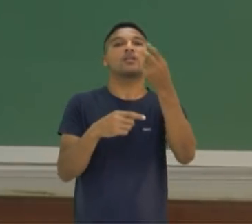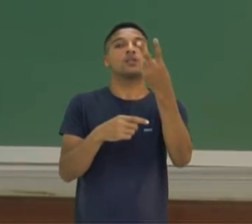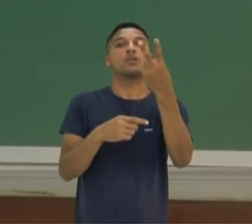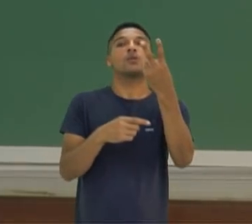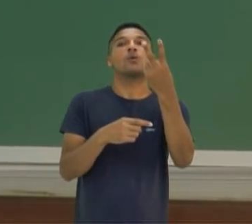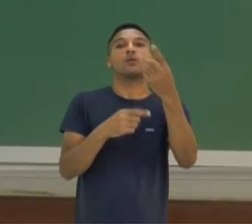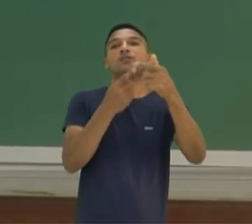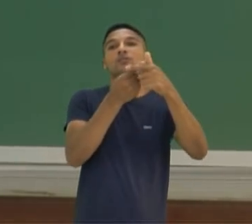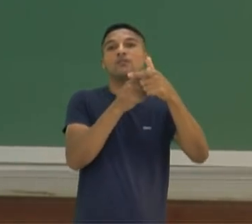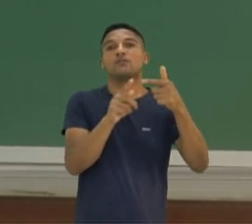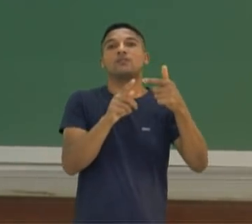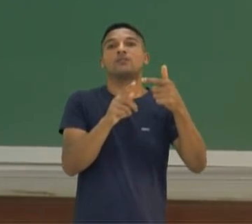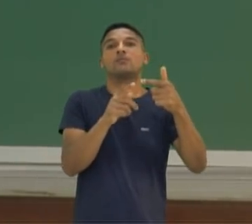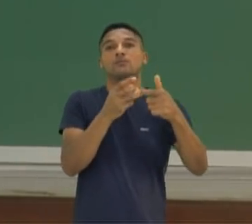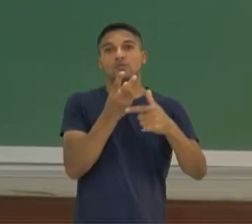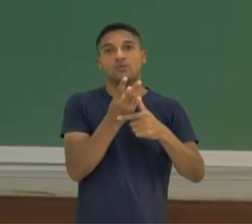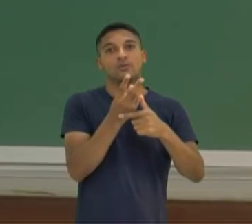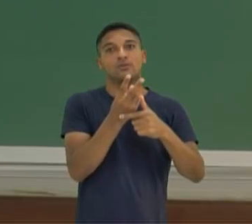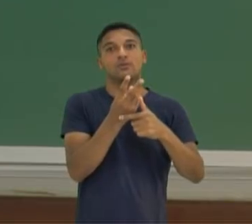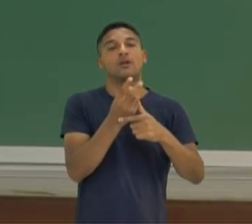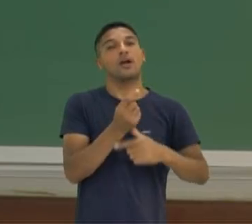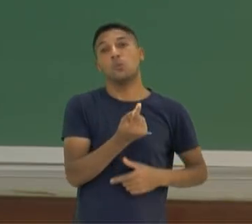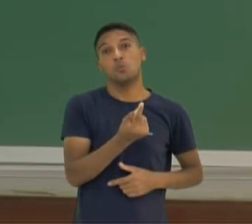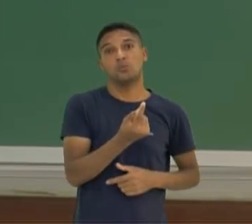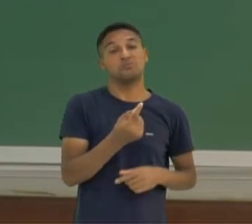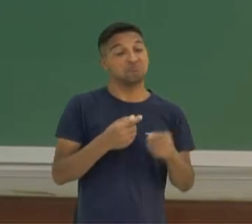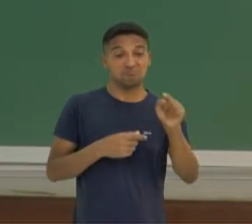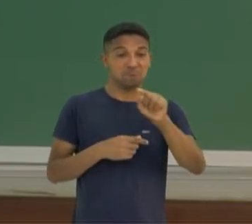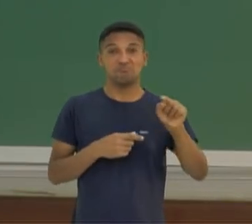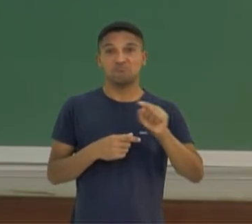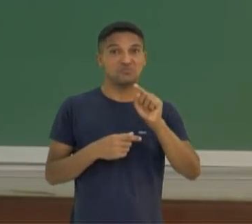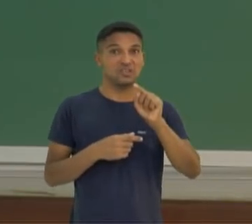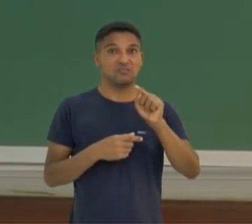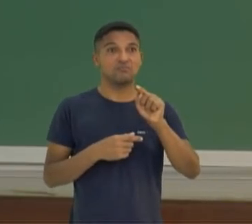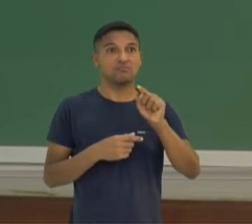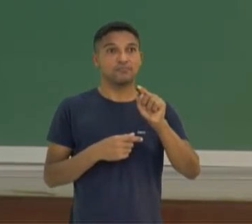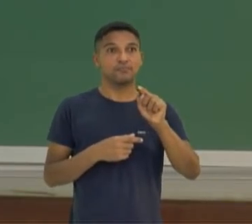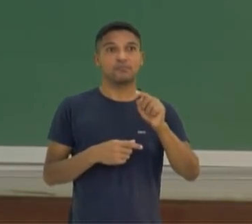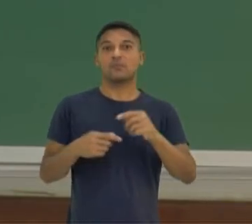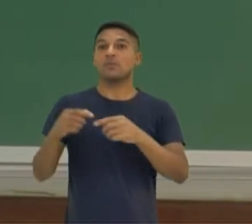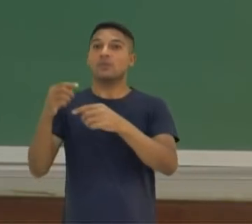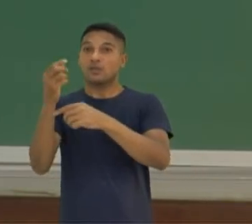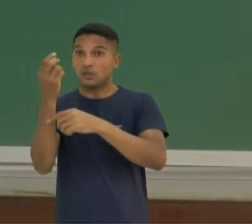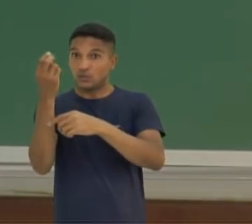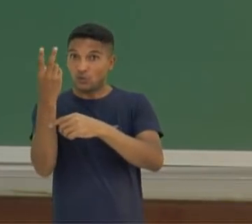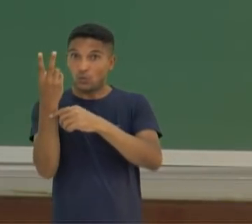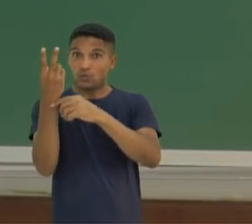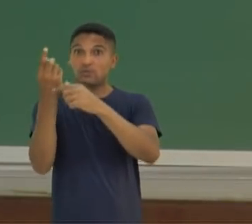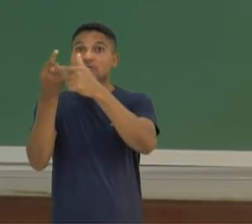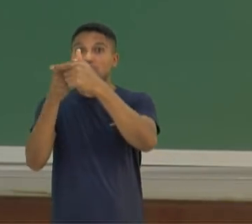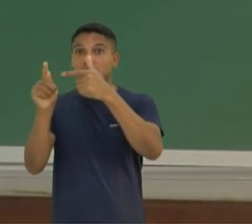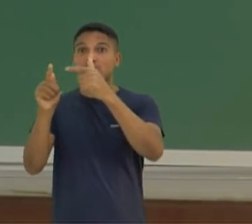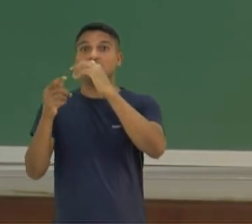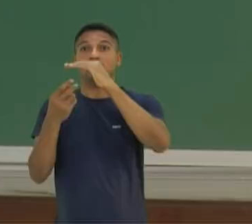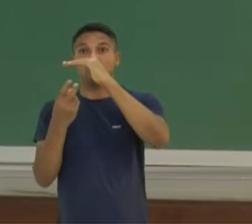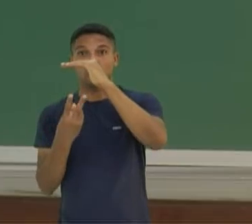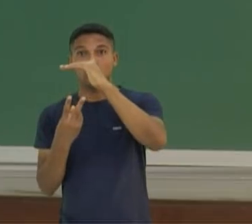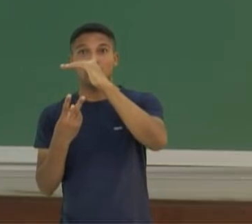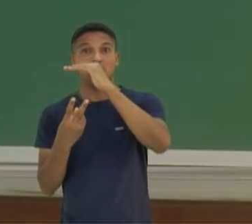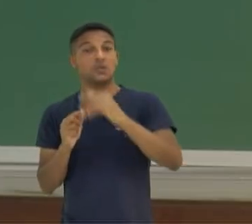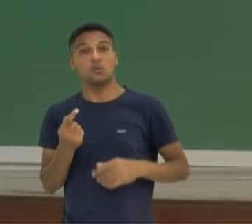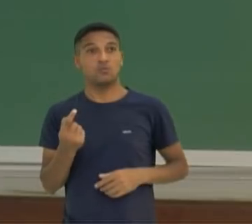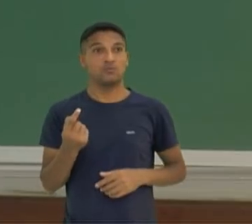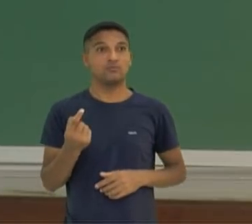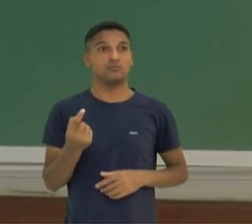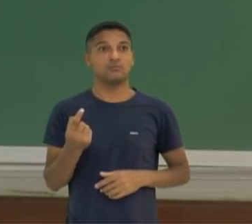1, né? Então, me restou só um Z. E 2 divididos por 2 é 1. Então, nós descobrimos